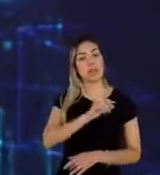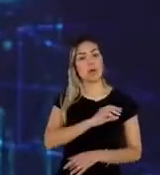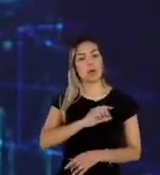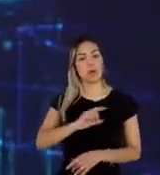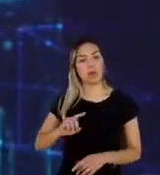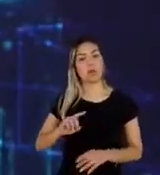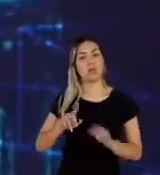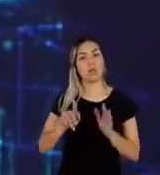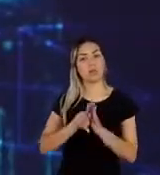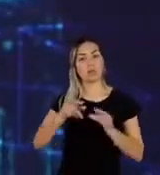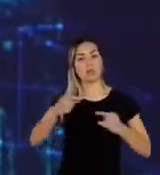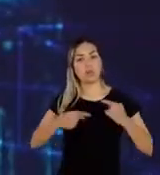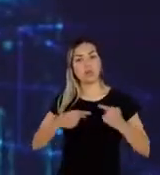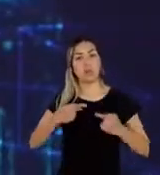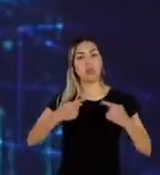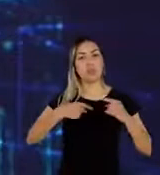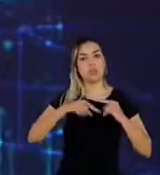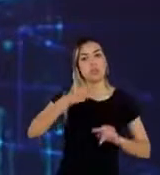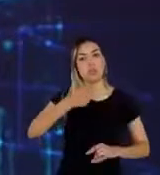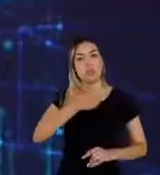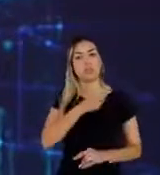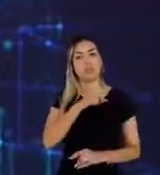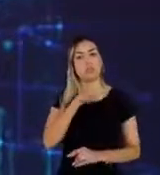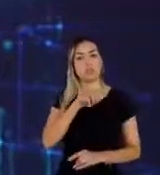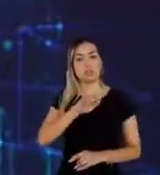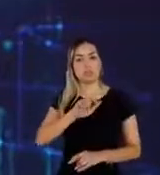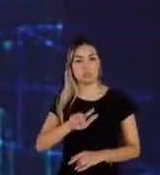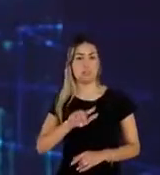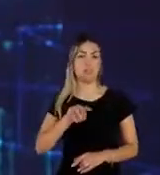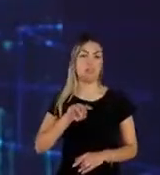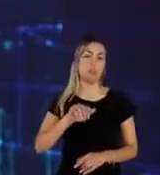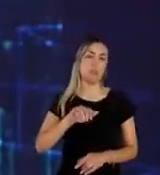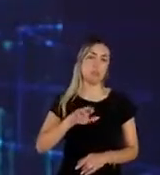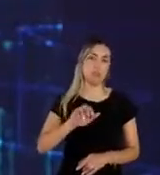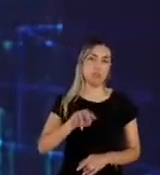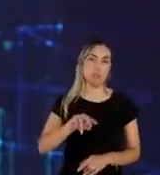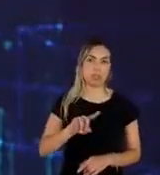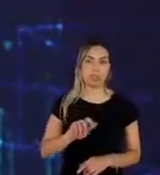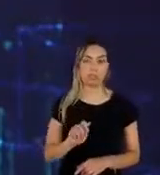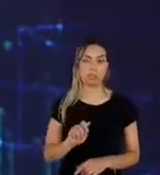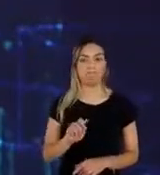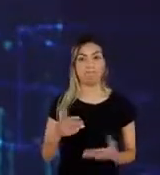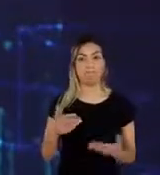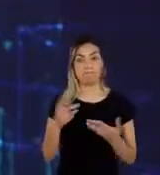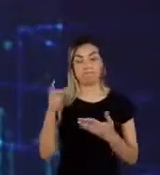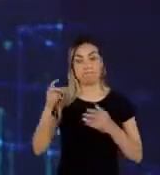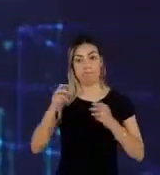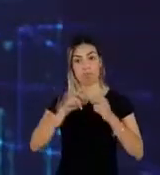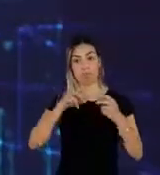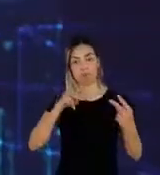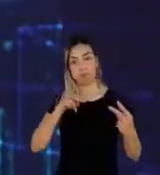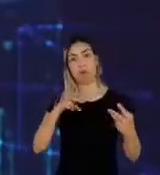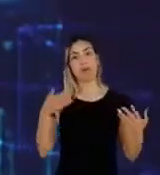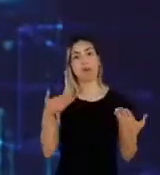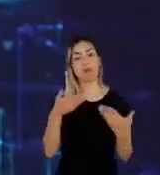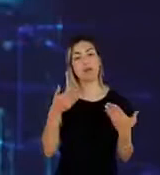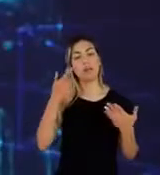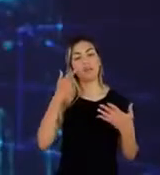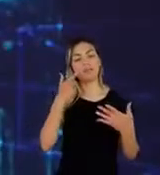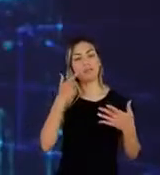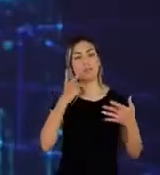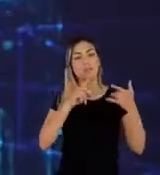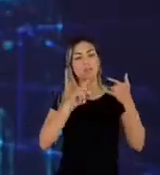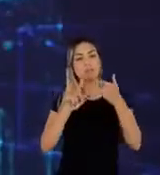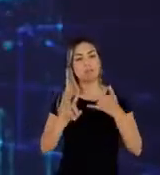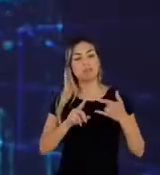da CNI, Zil Miranda. O Paulo e a Gil estarão com a gente online. E para moderar este painel, a diretora da